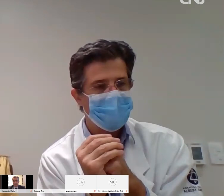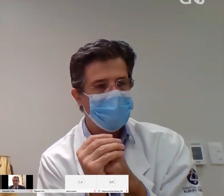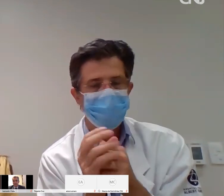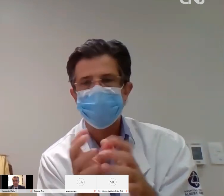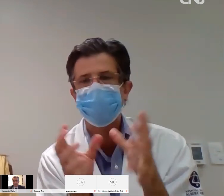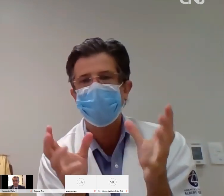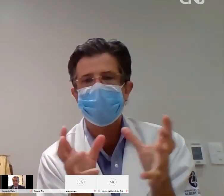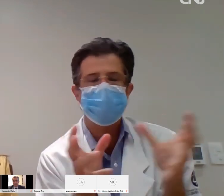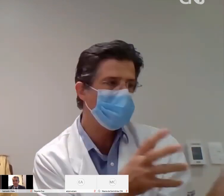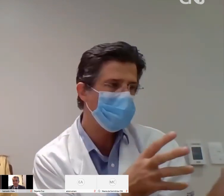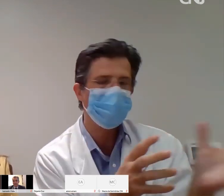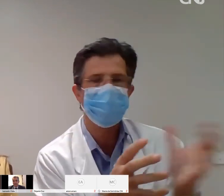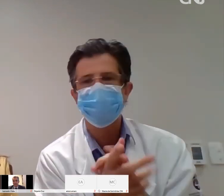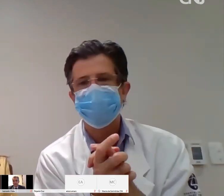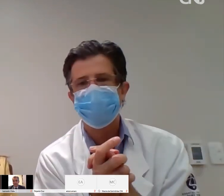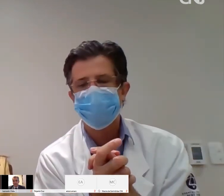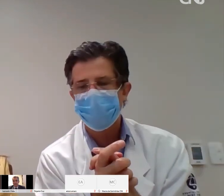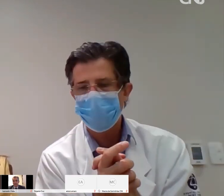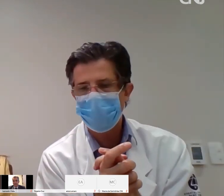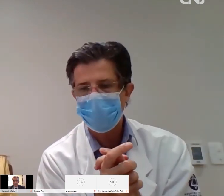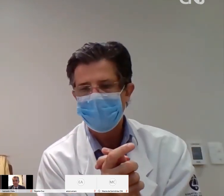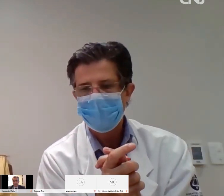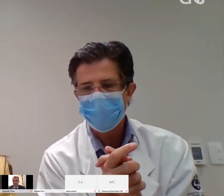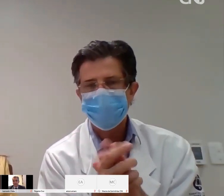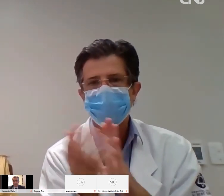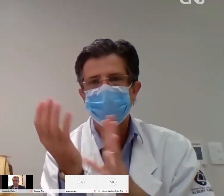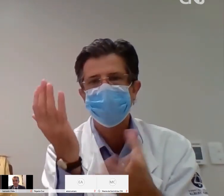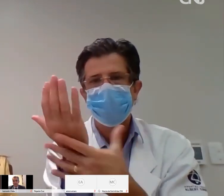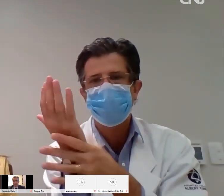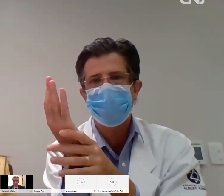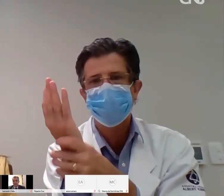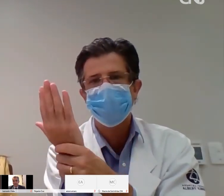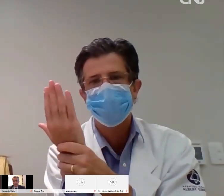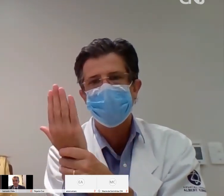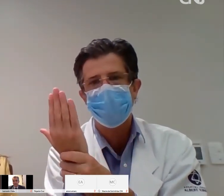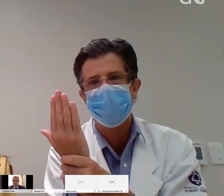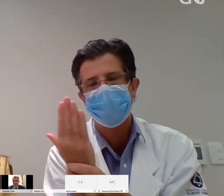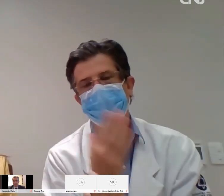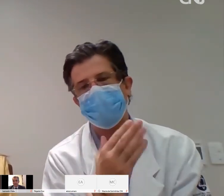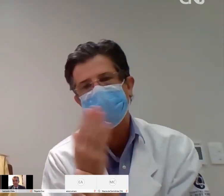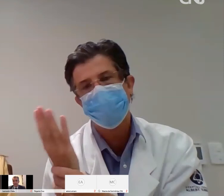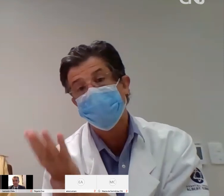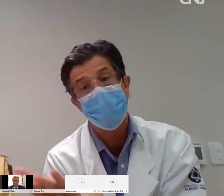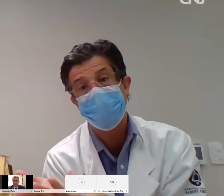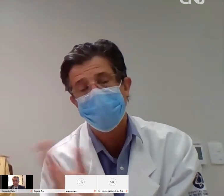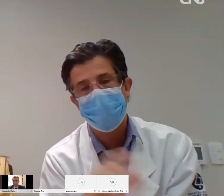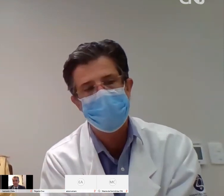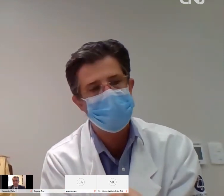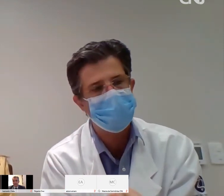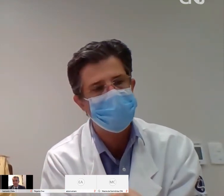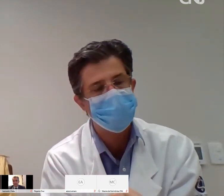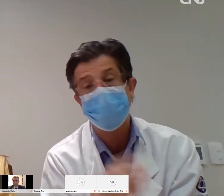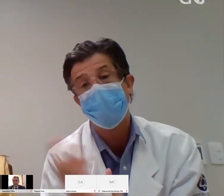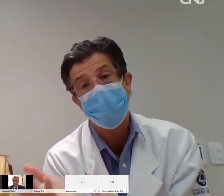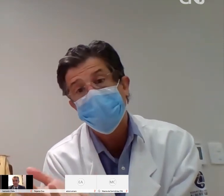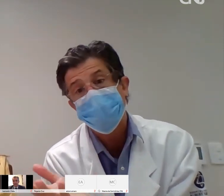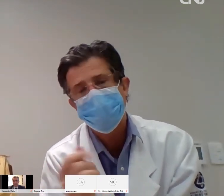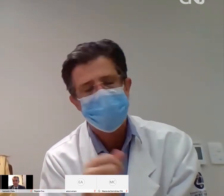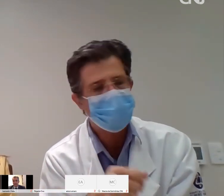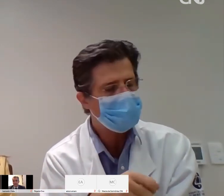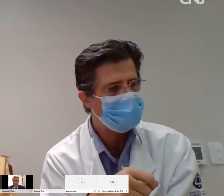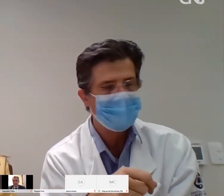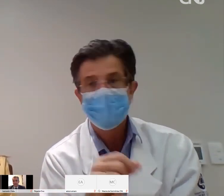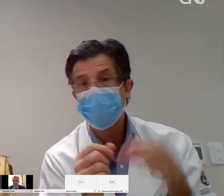dizer, quando você fala, e eu coloquei alguns exemplos aqui, que nós temos hoje equipamento que você coloca no seu